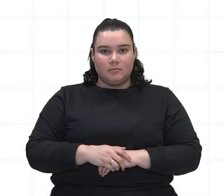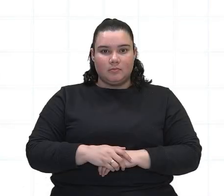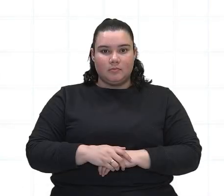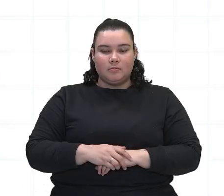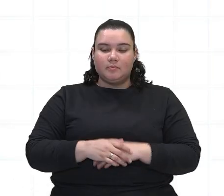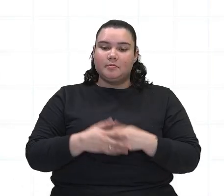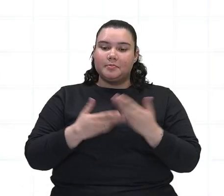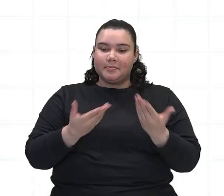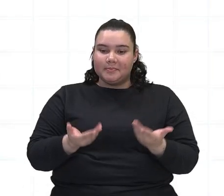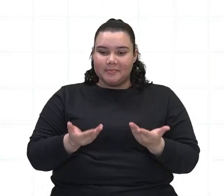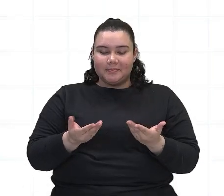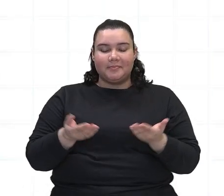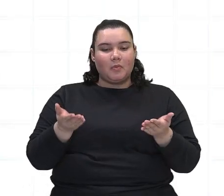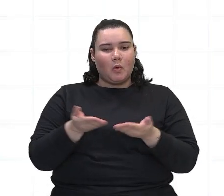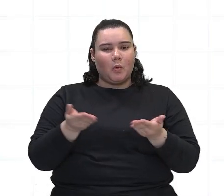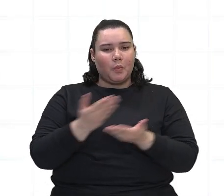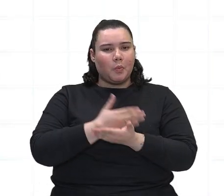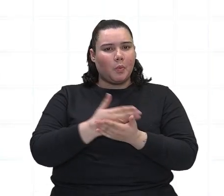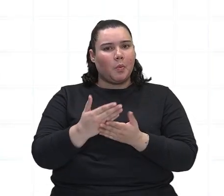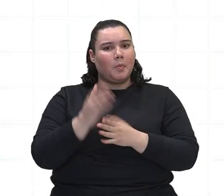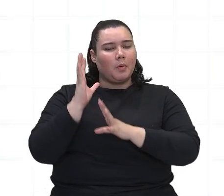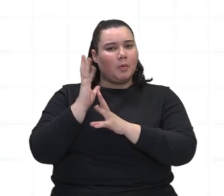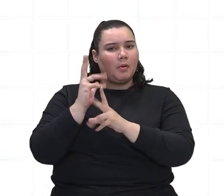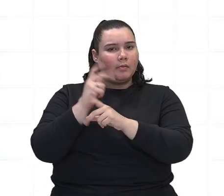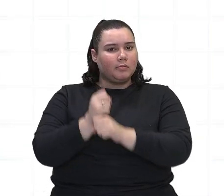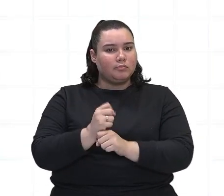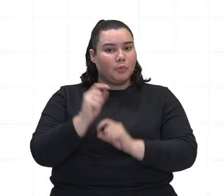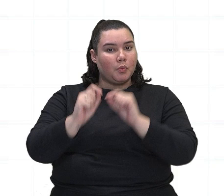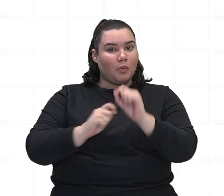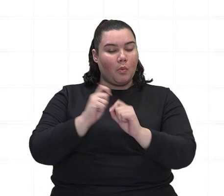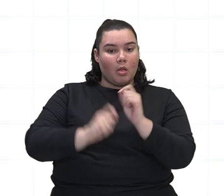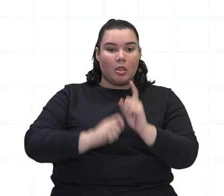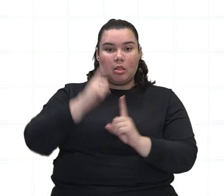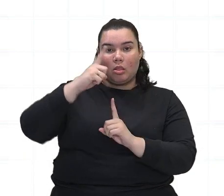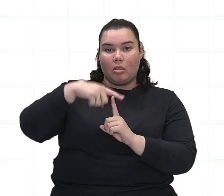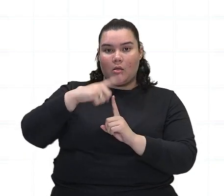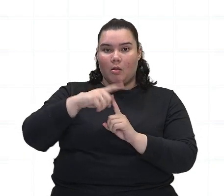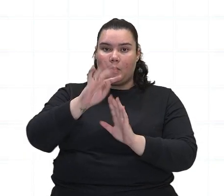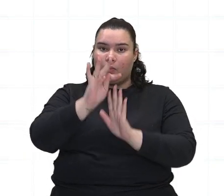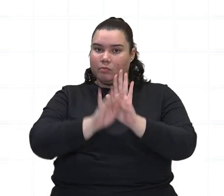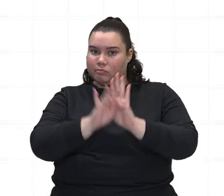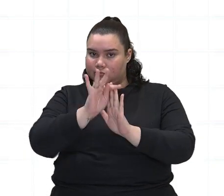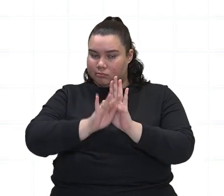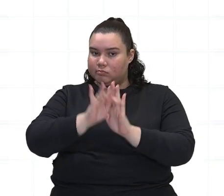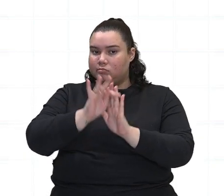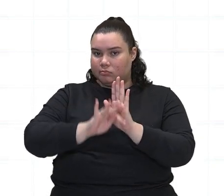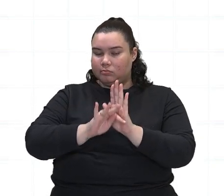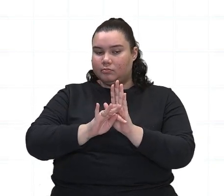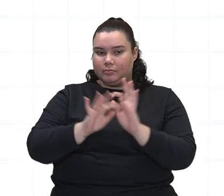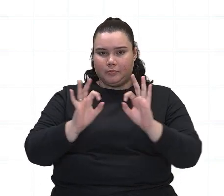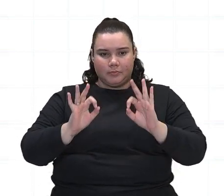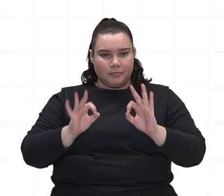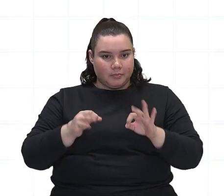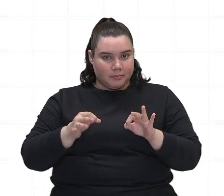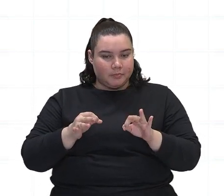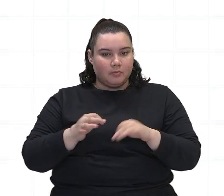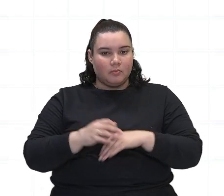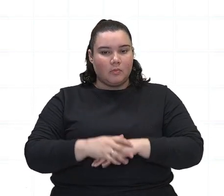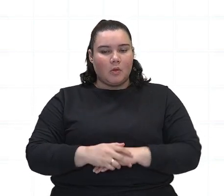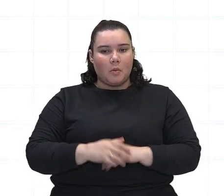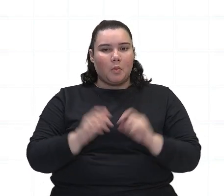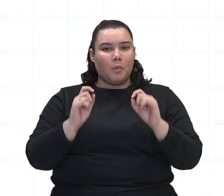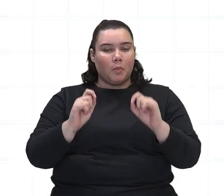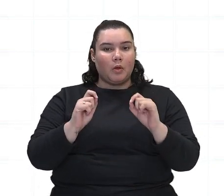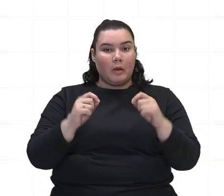Então, nós vamos revisar a tipologia textual ou tipos de texto. Então, o que eu